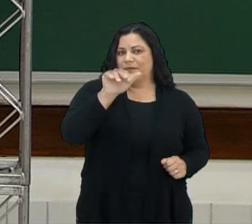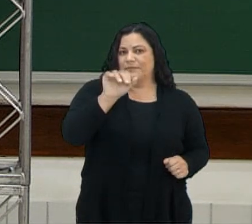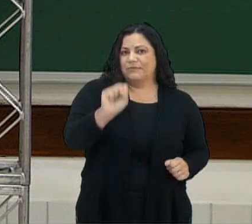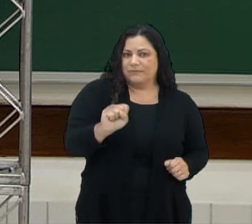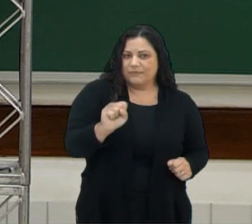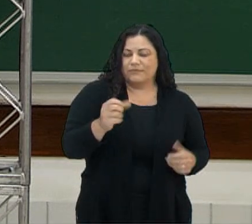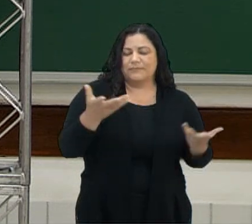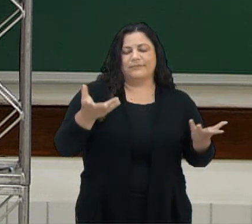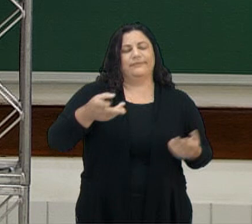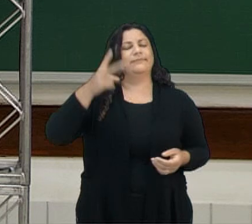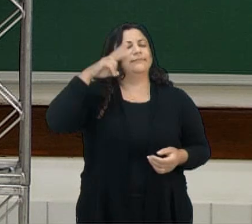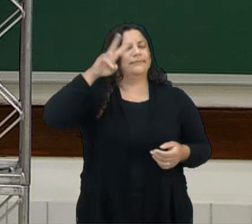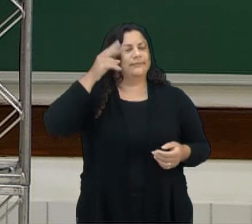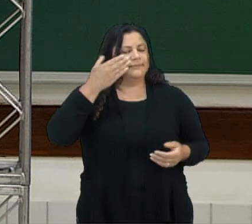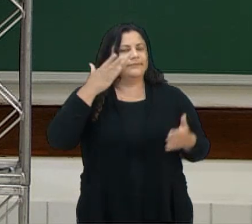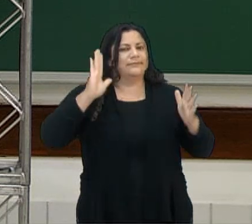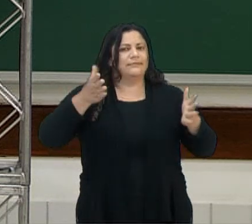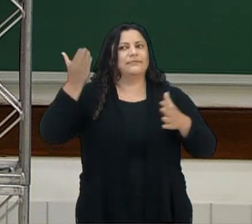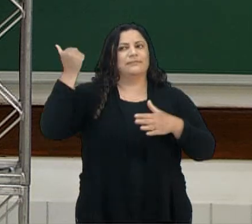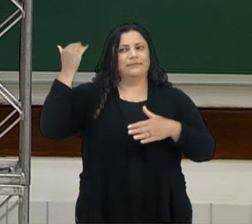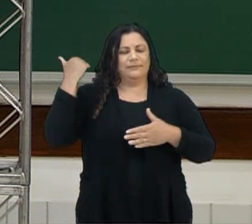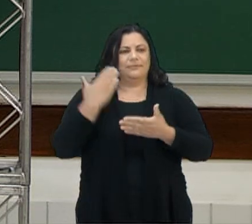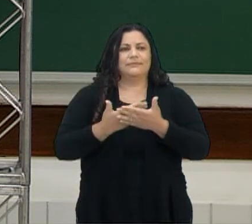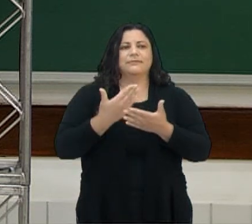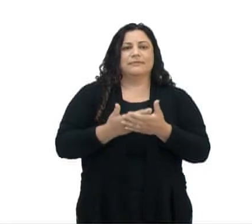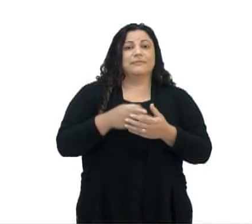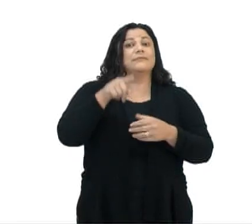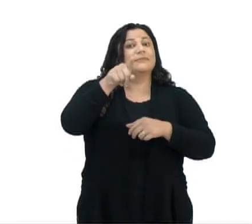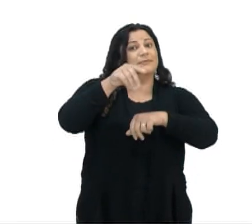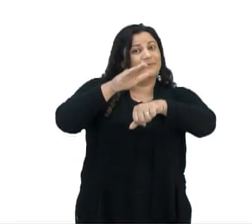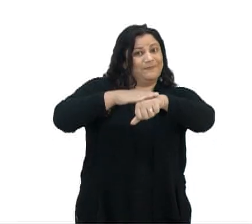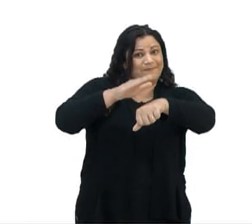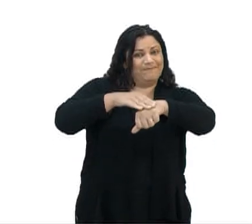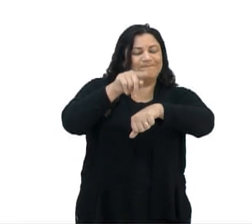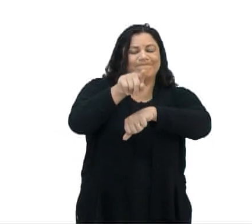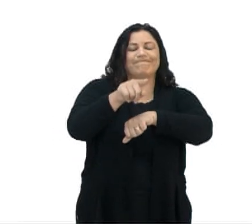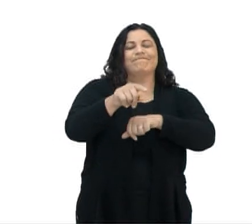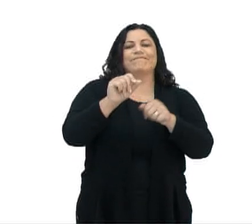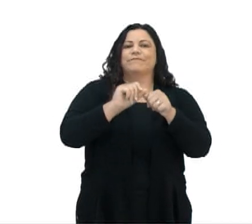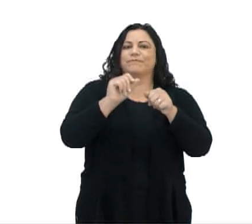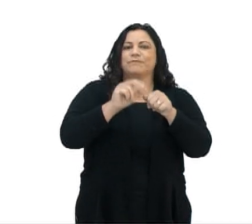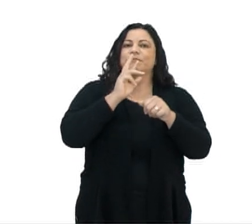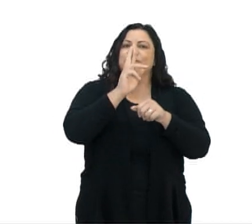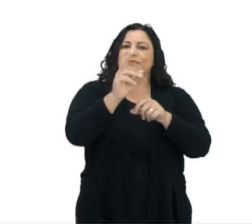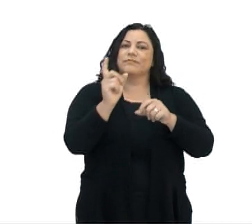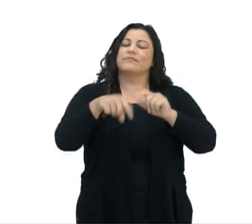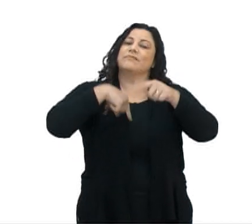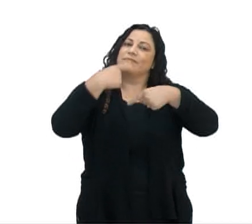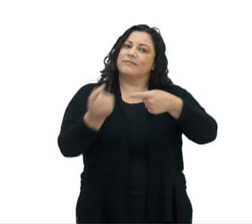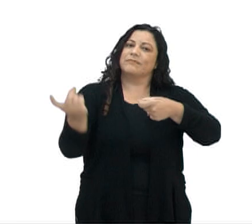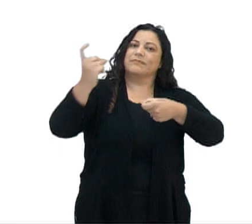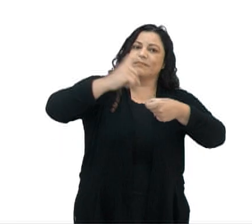vimos e revimos já várias vezes, beleza? Então, vou deixar vocês fazerem e já volto com a correção aqui.